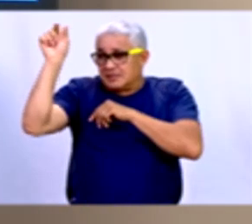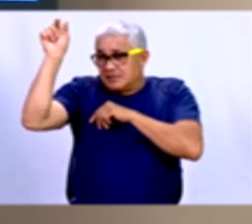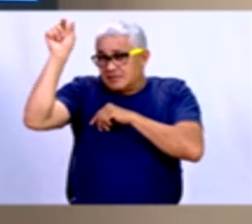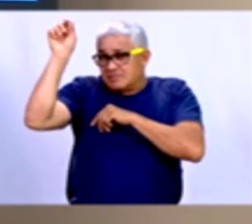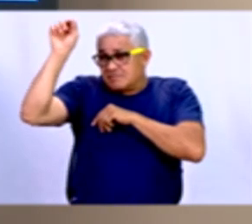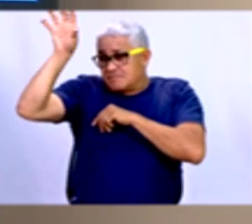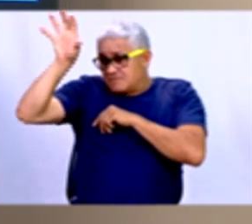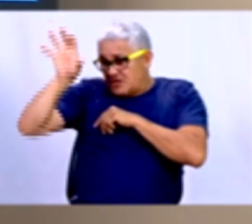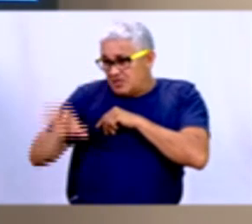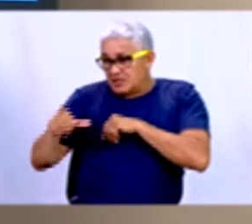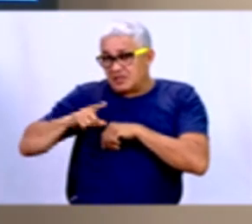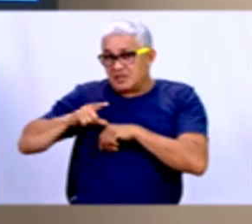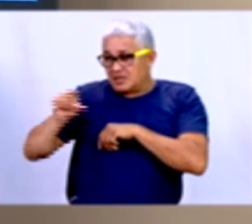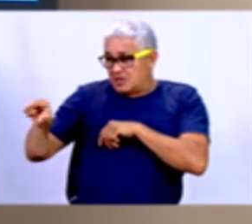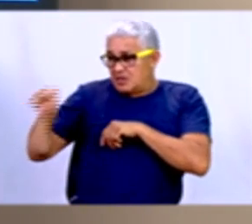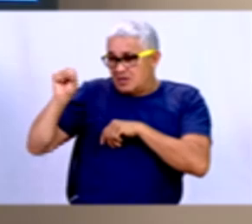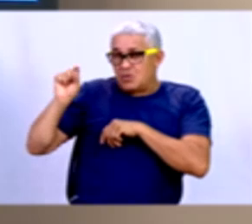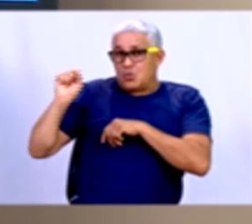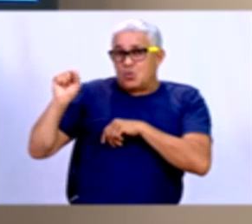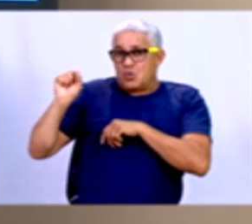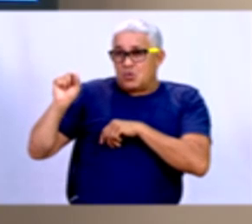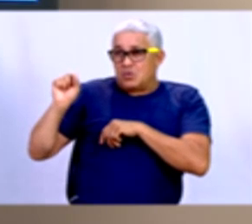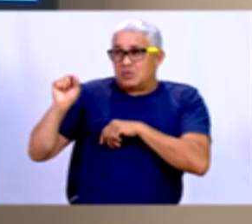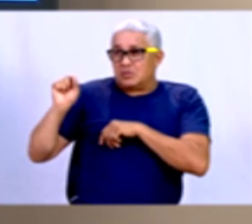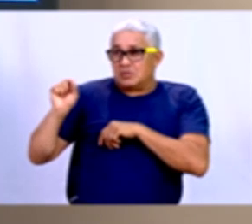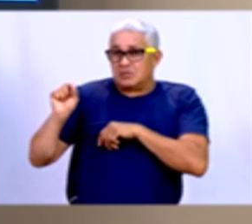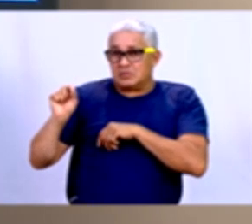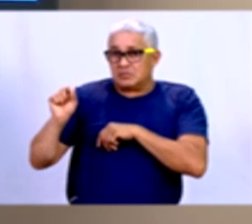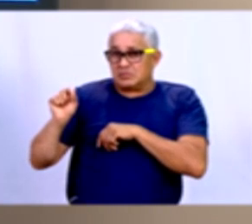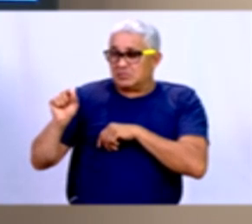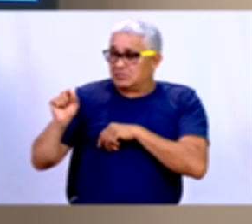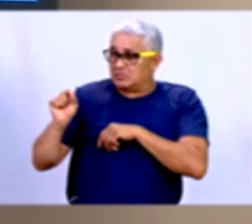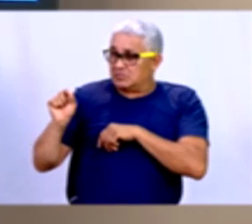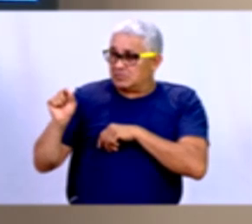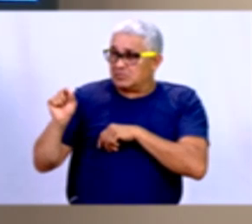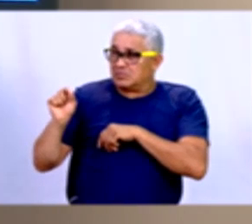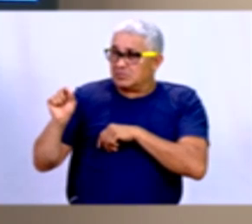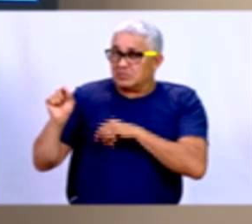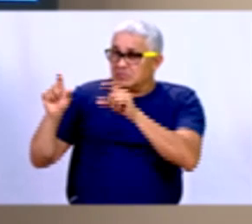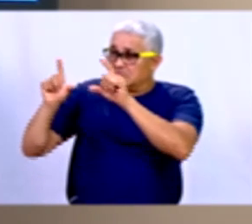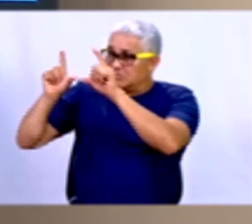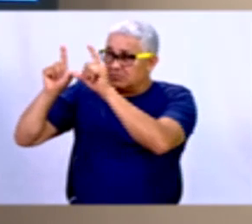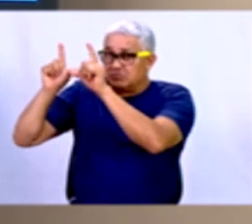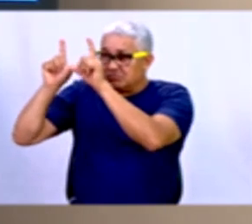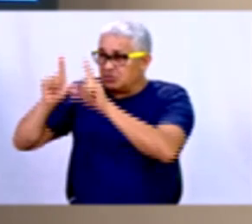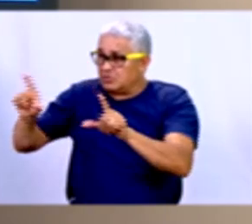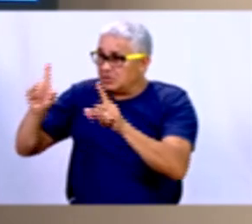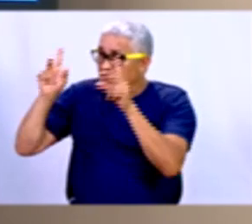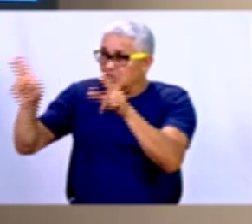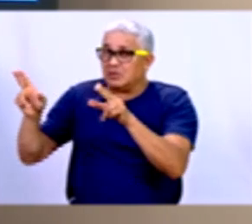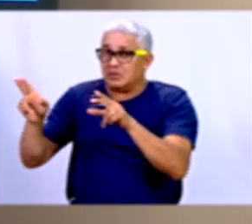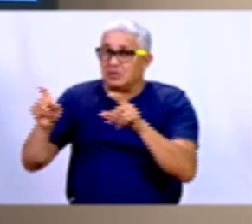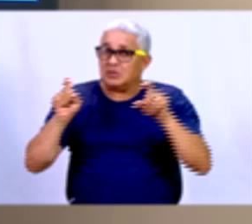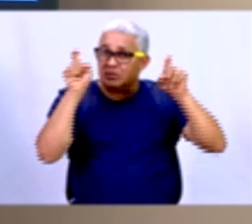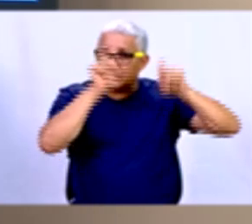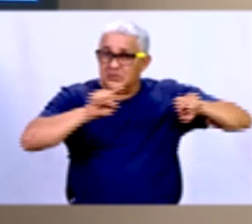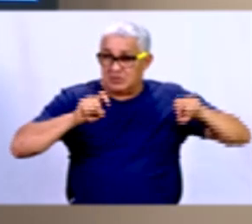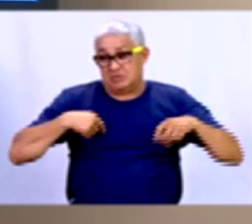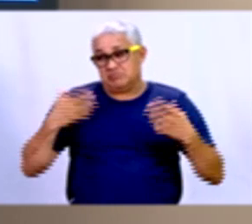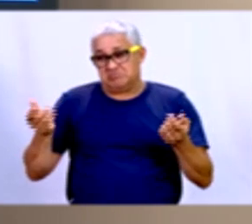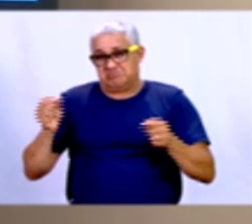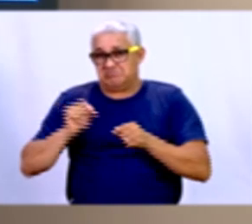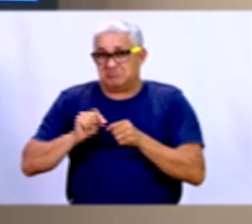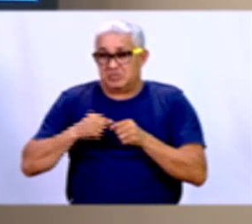de você ver a tela como vê no computador, que é o que eu costumo fazer, porque